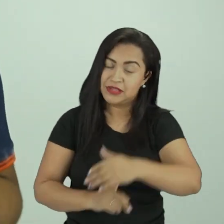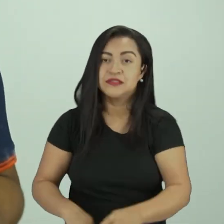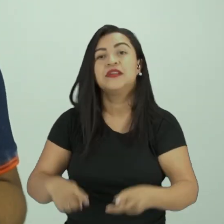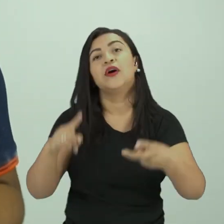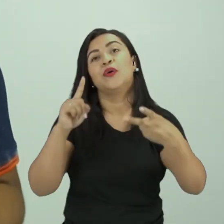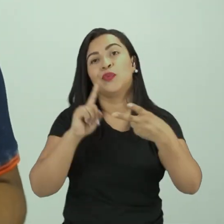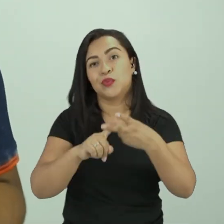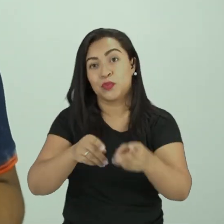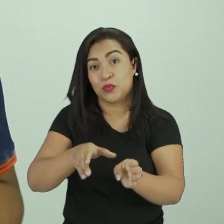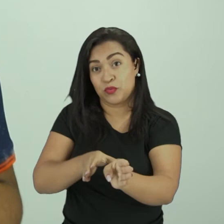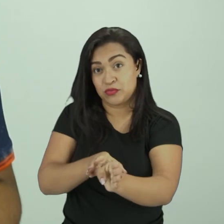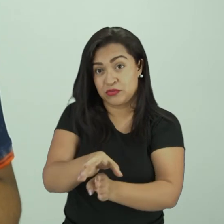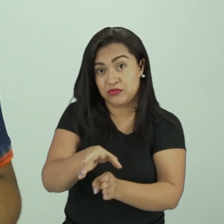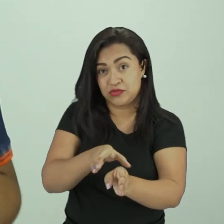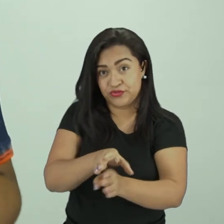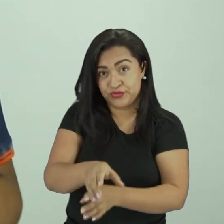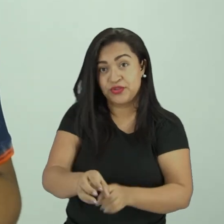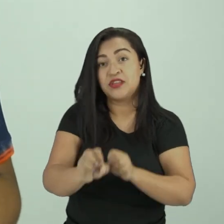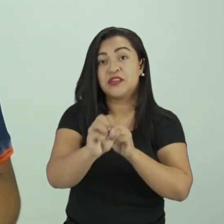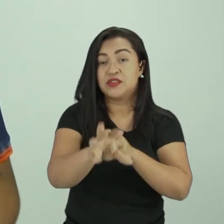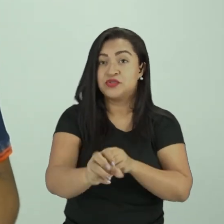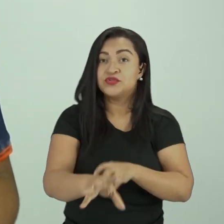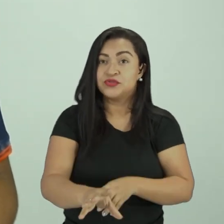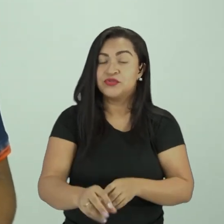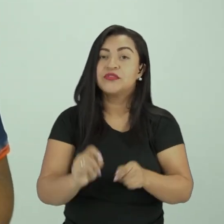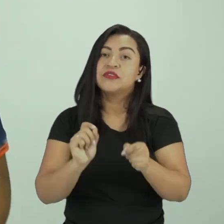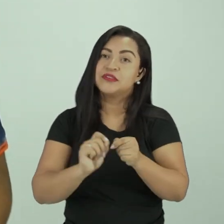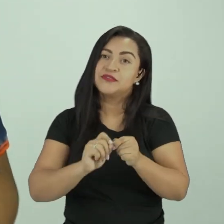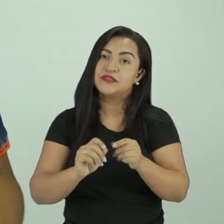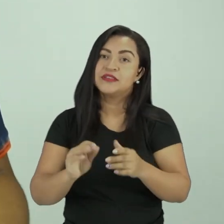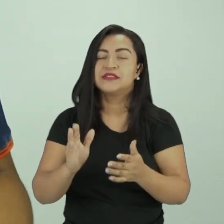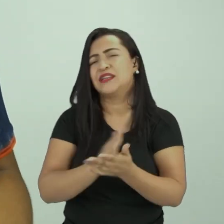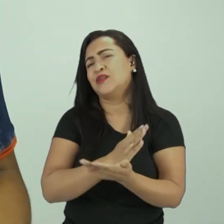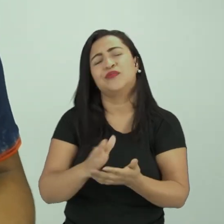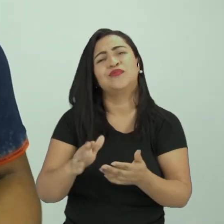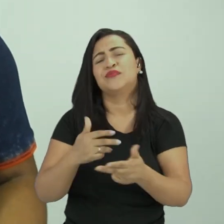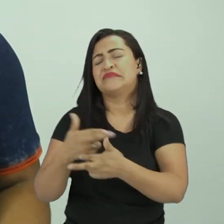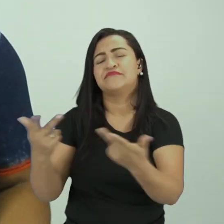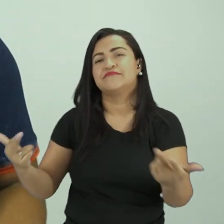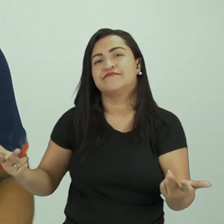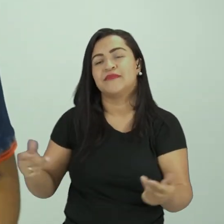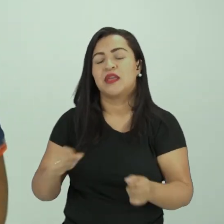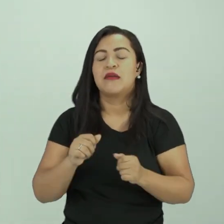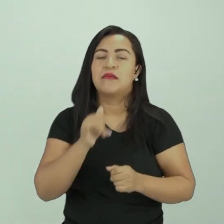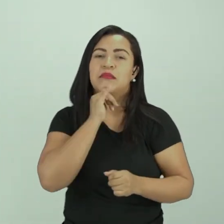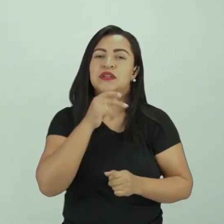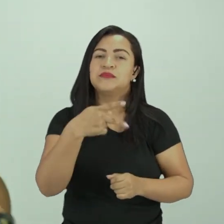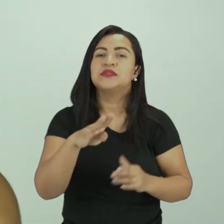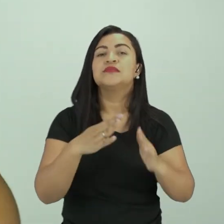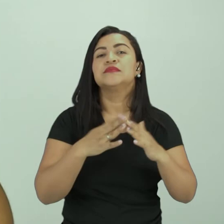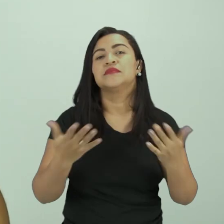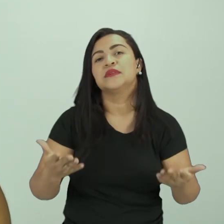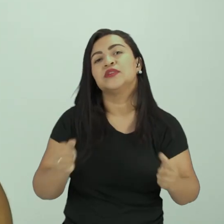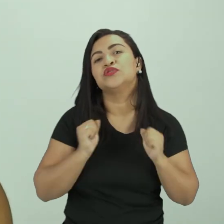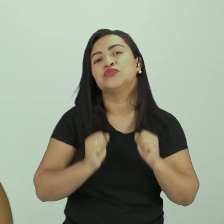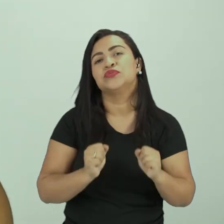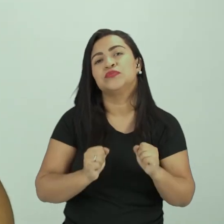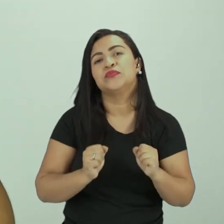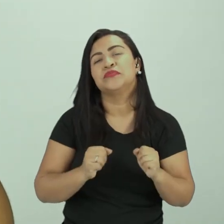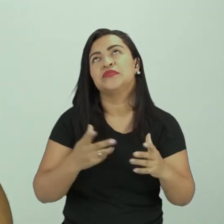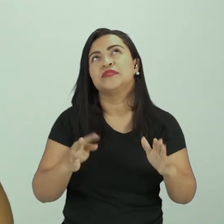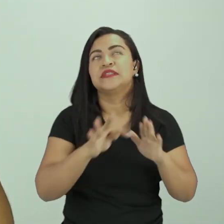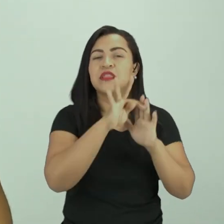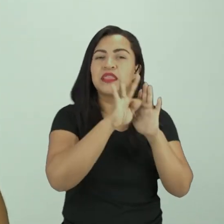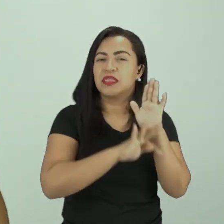Ele instrui você a fazer alguma coisa. Por exemplo, aí na sua casa você pode ter, nós temos vários exemplos de